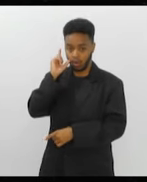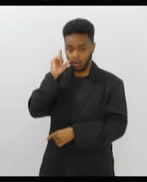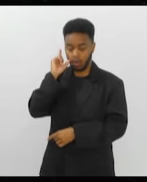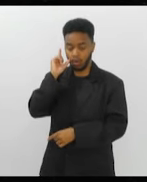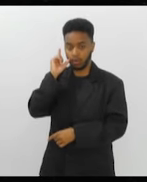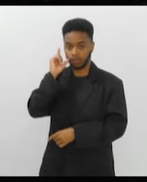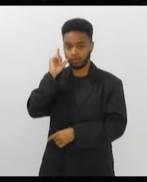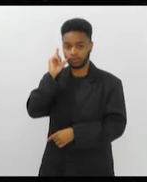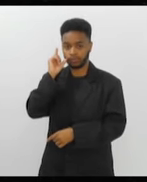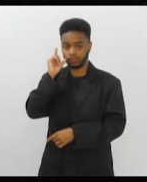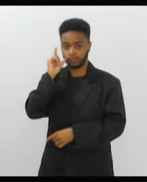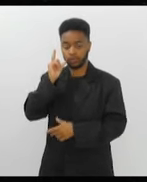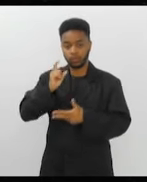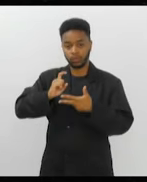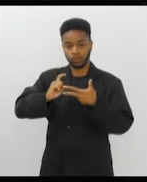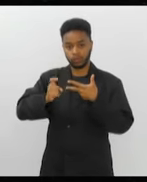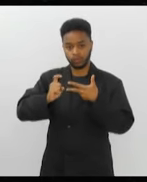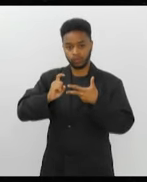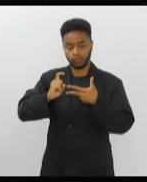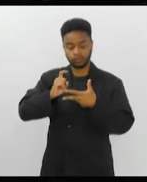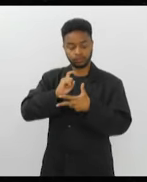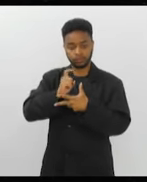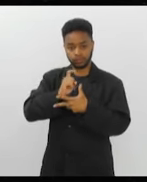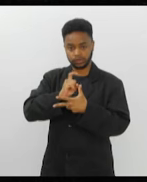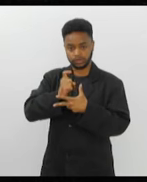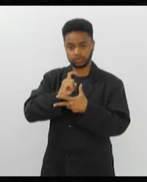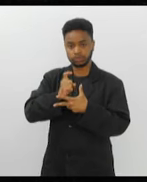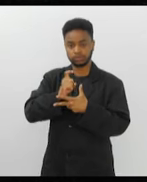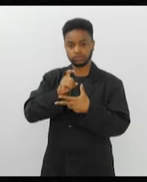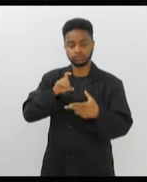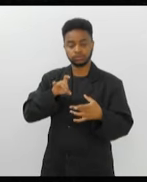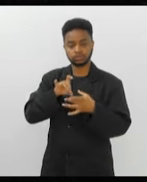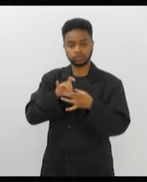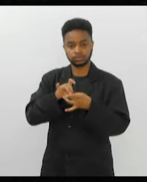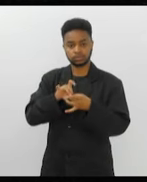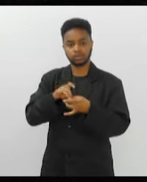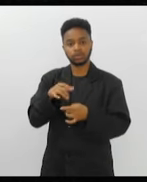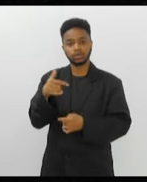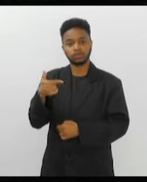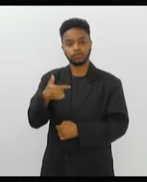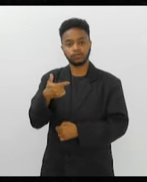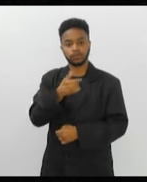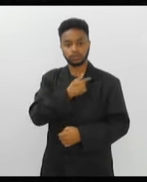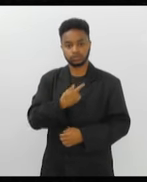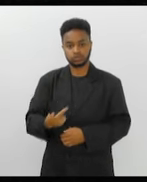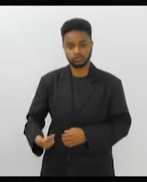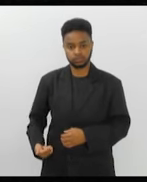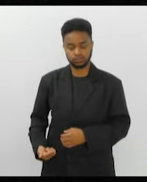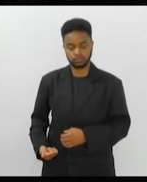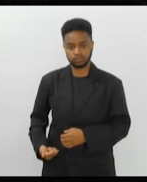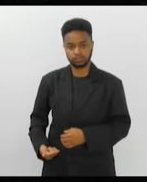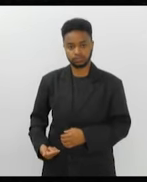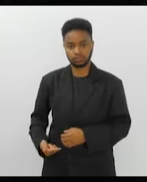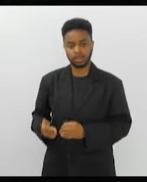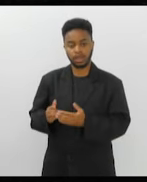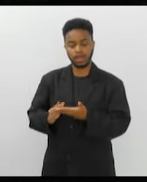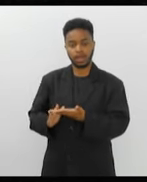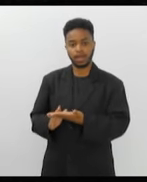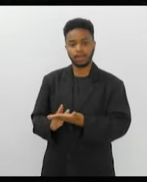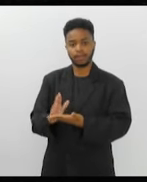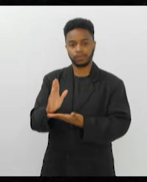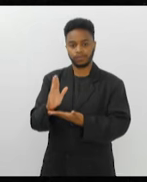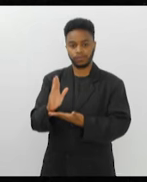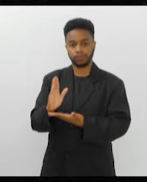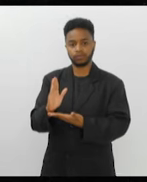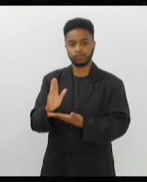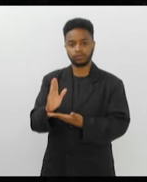o Poder Executivo, através do vice-governador, sancionou